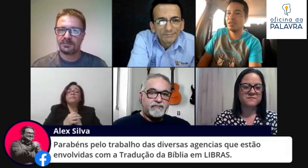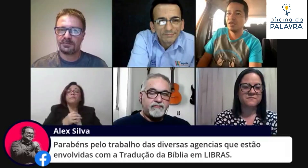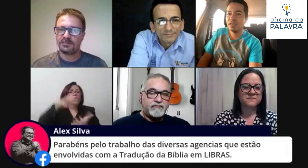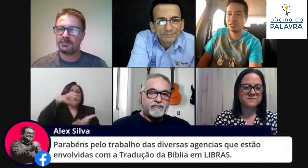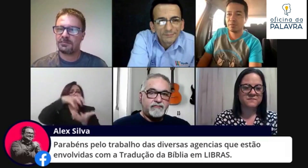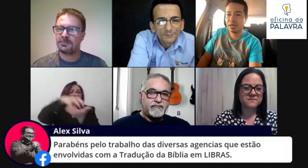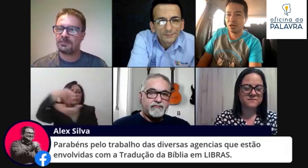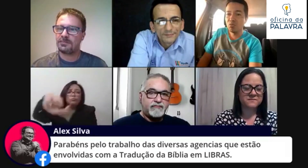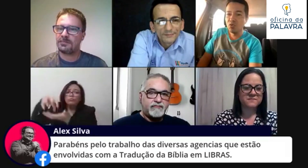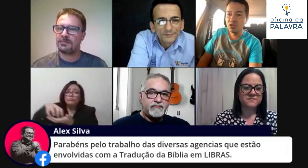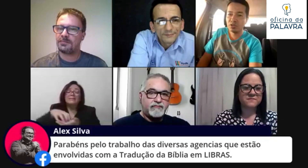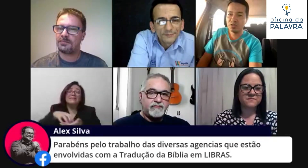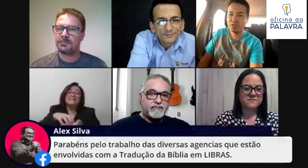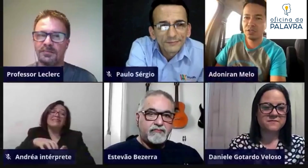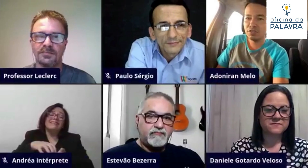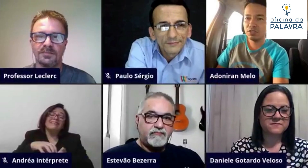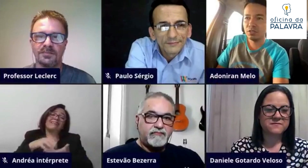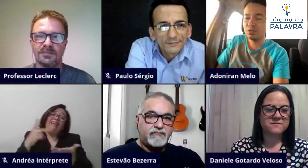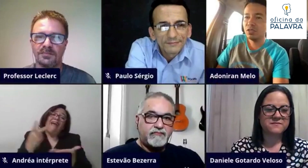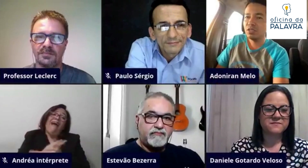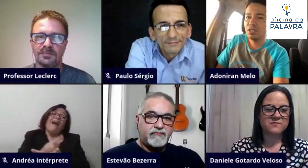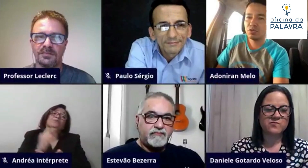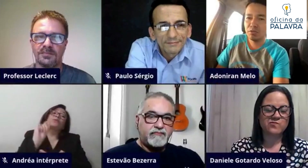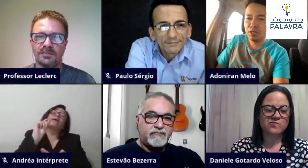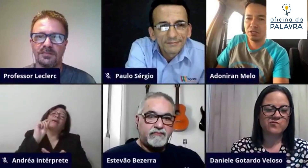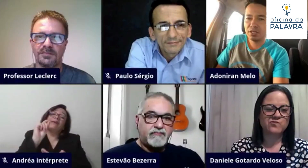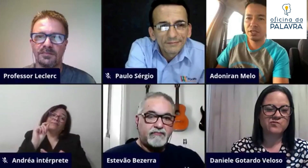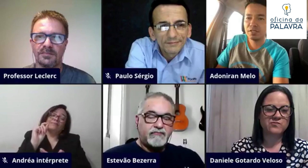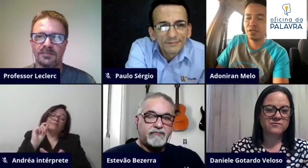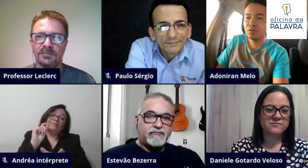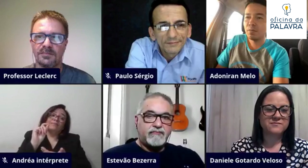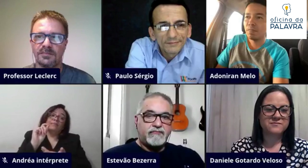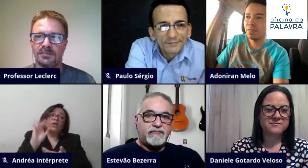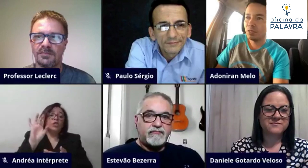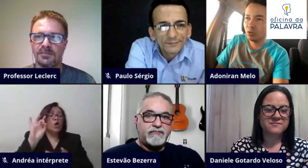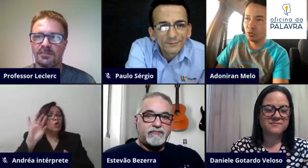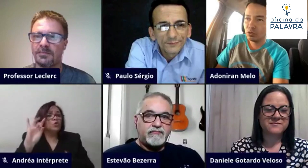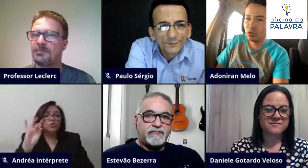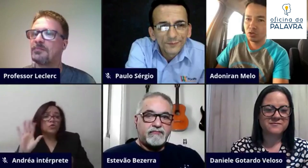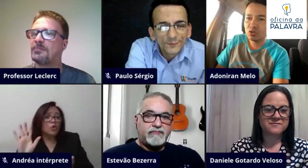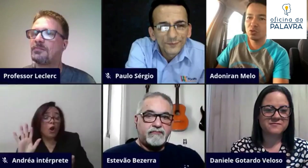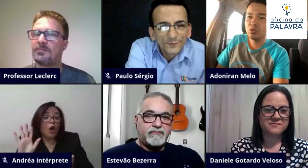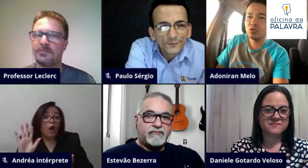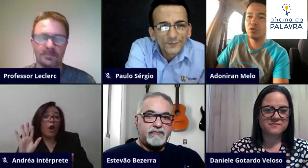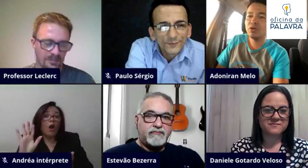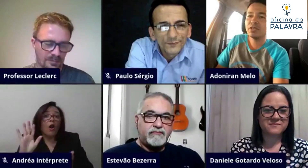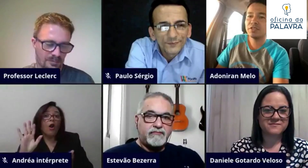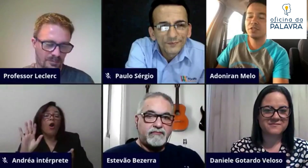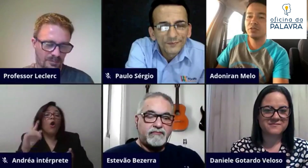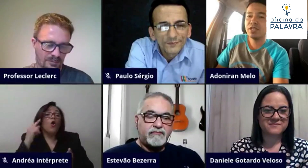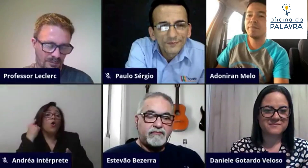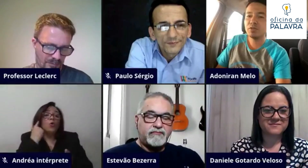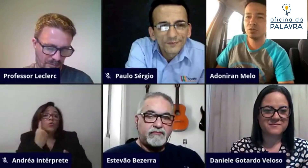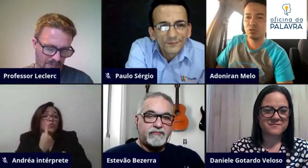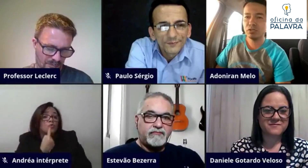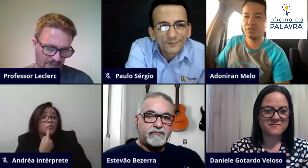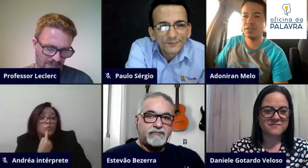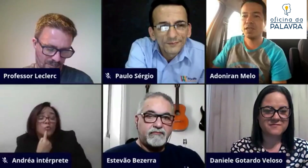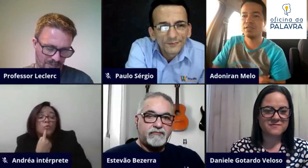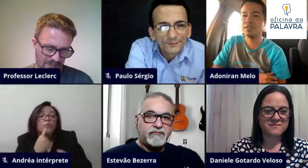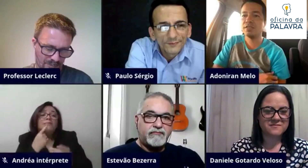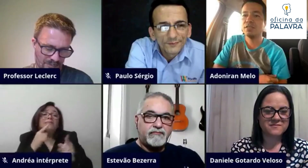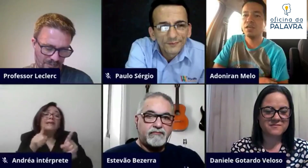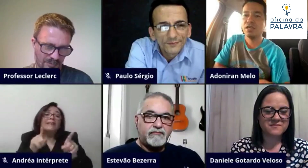brasileiras, elas pecam muito nesse sentido. Não somente da questão do surdo, como a questão da pessoa